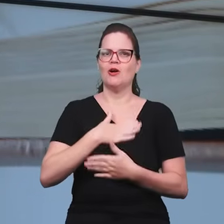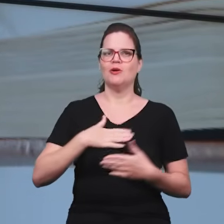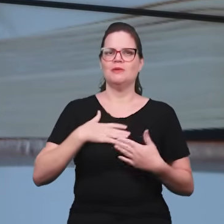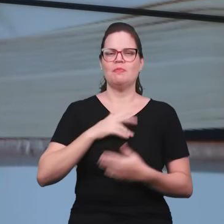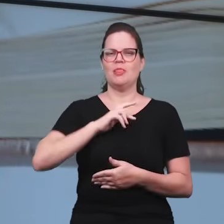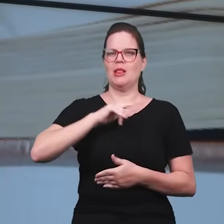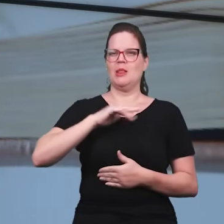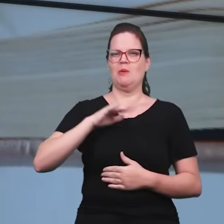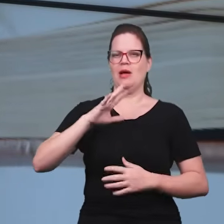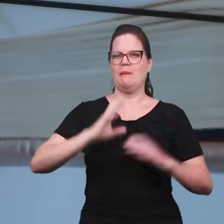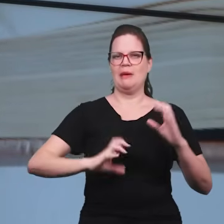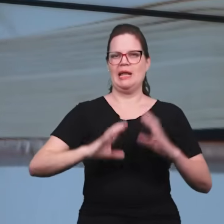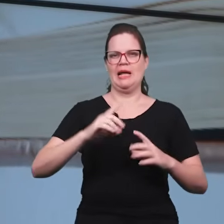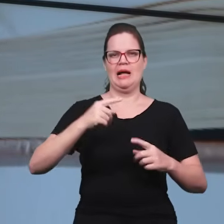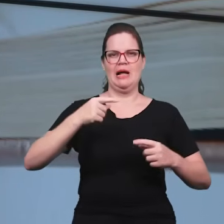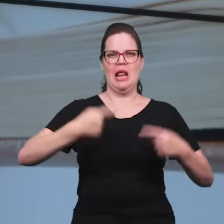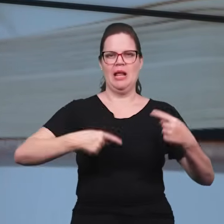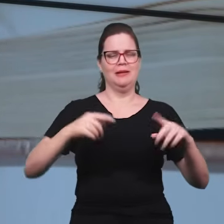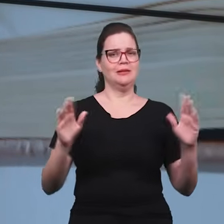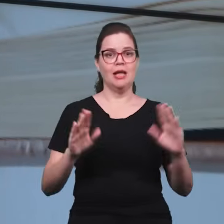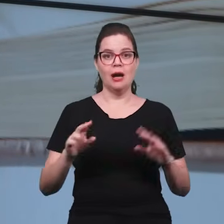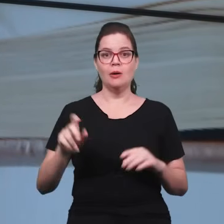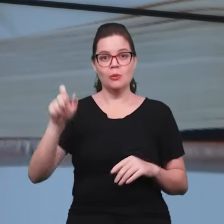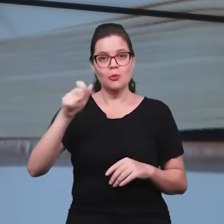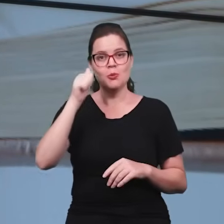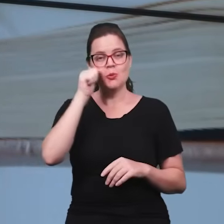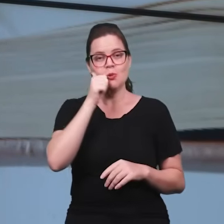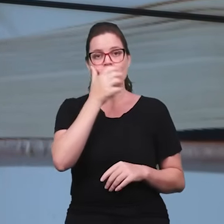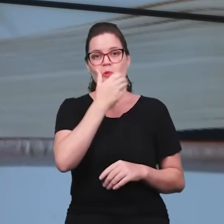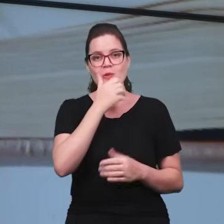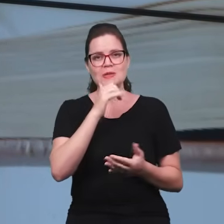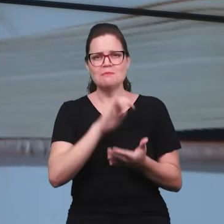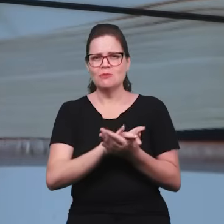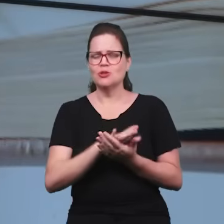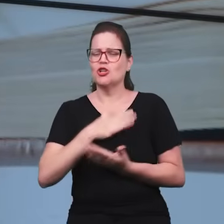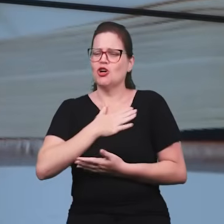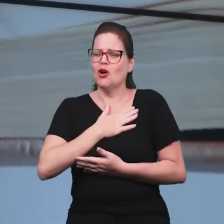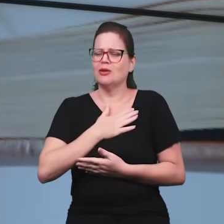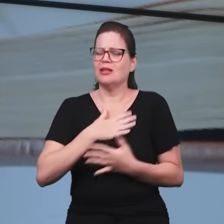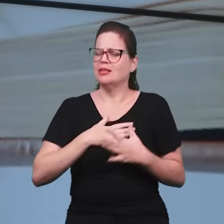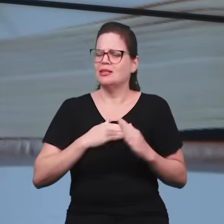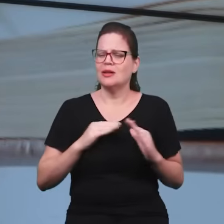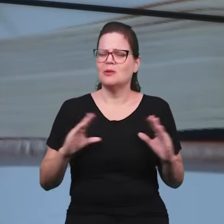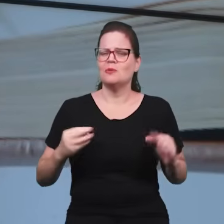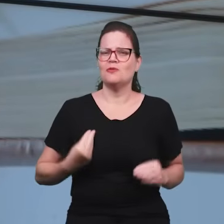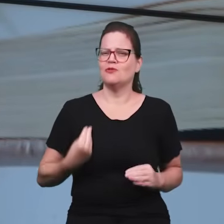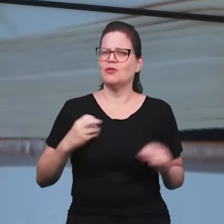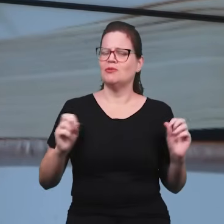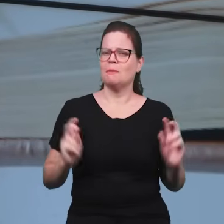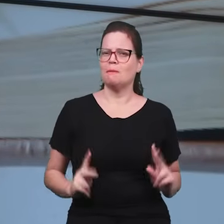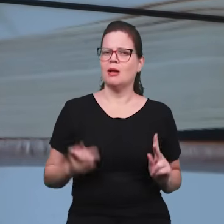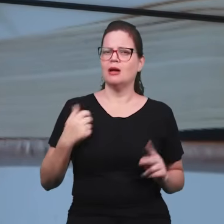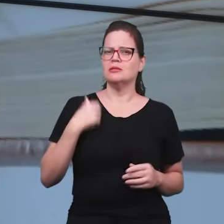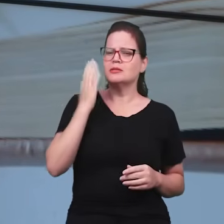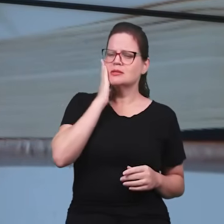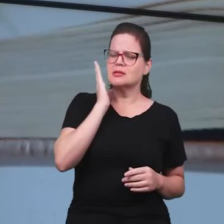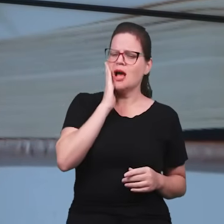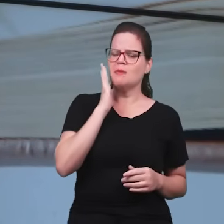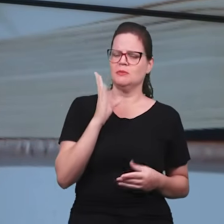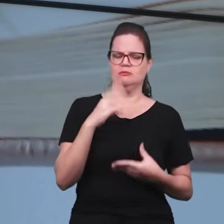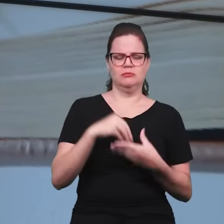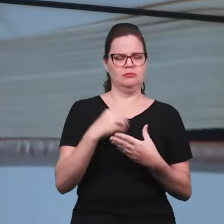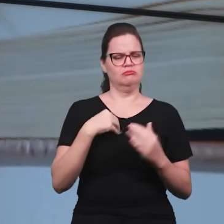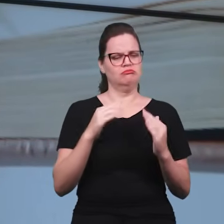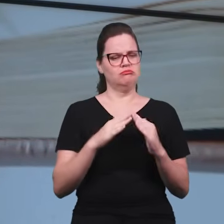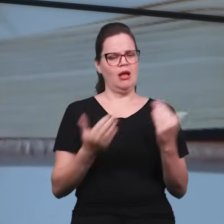uma discussão, não. O coração dele é tão tranquilo, ele vive em paz, ele sabe que a sua casa tem equilíbrio, que